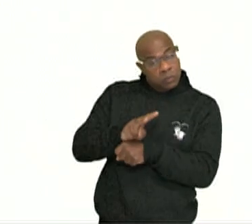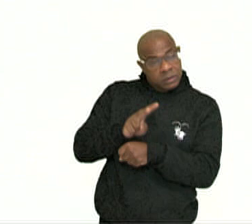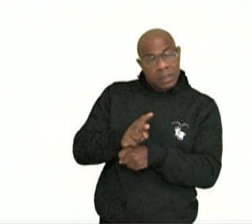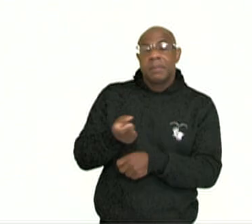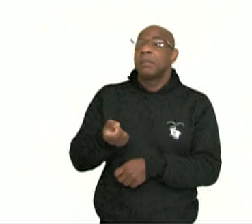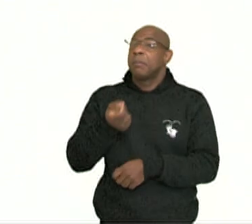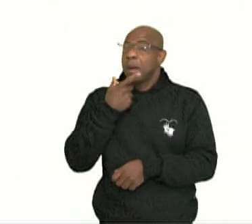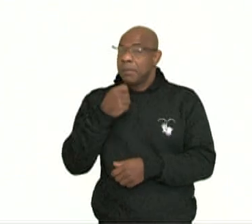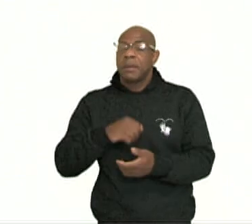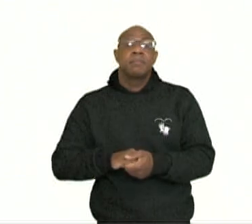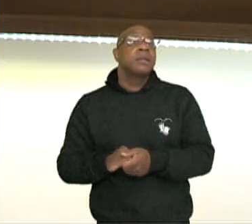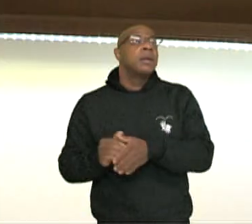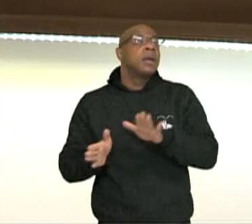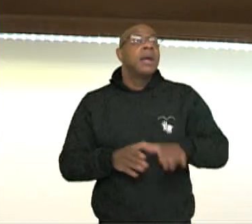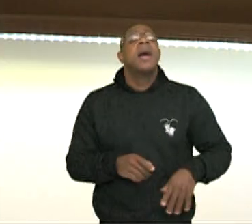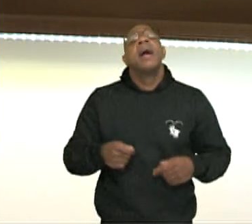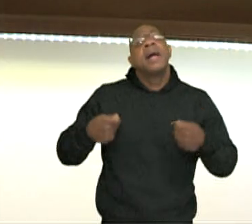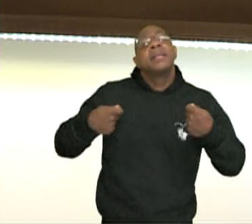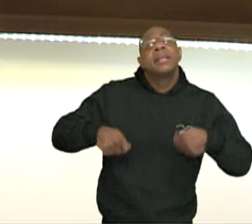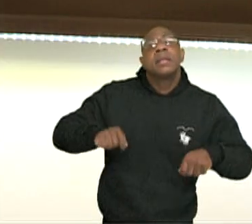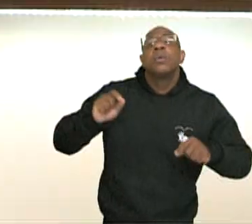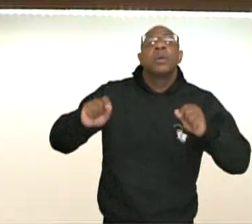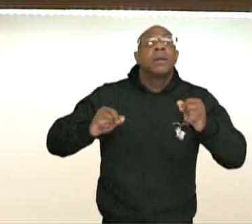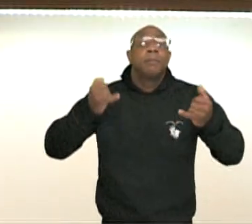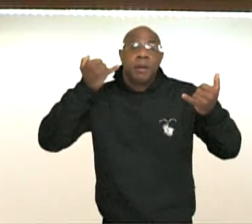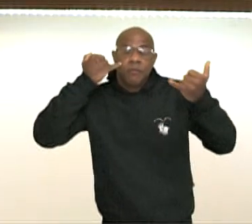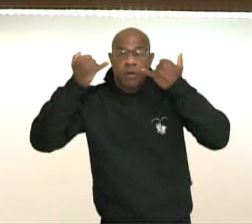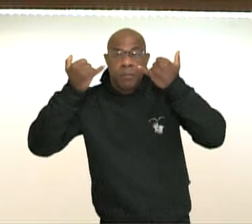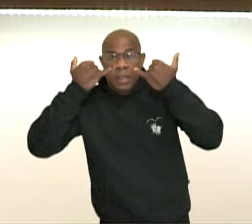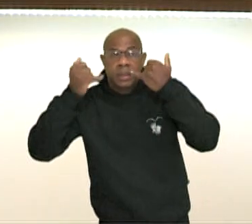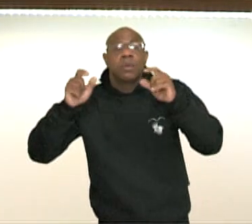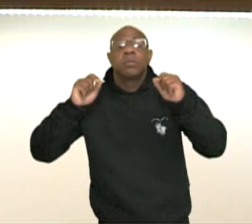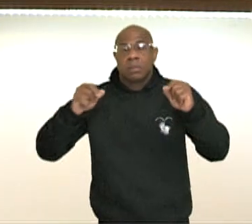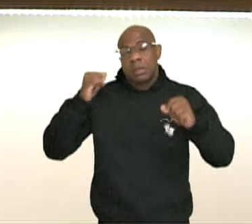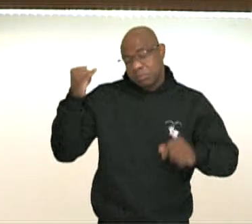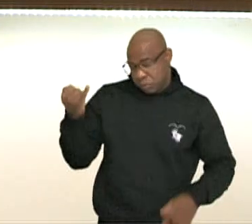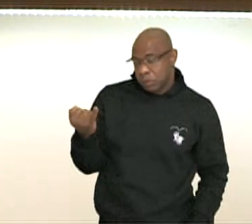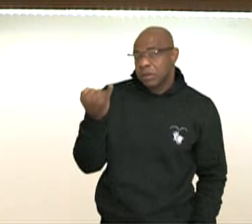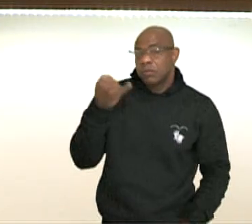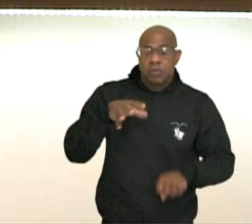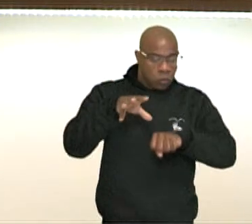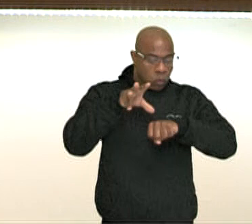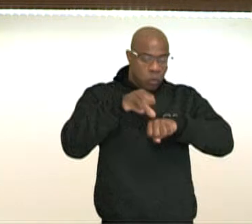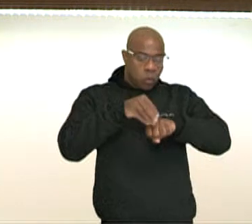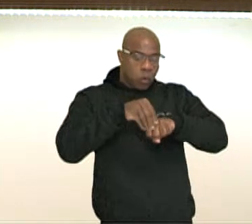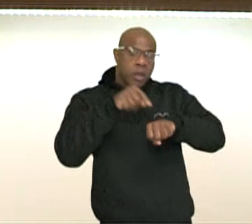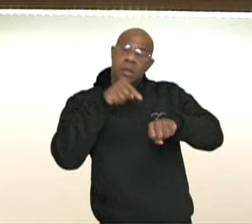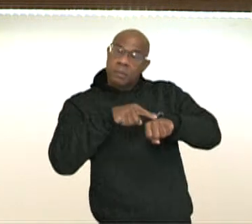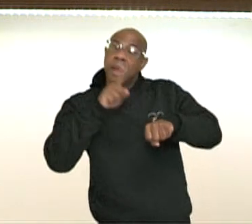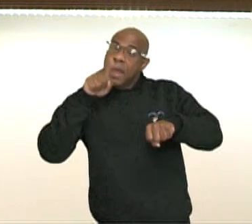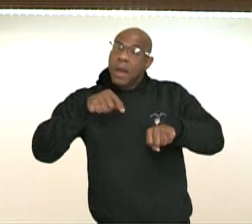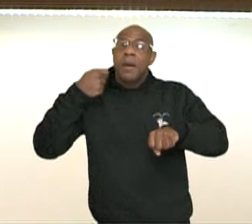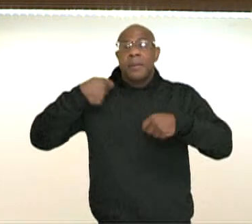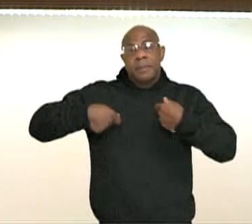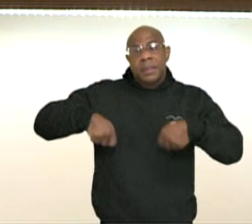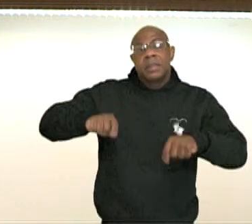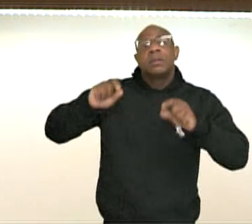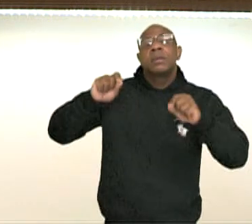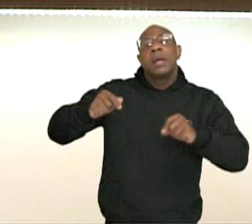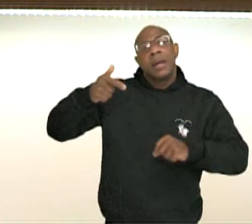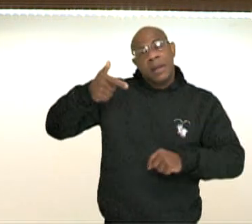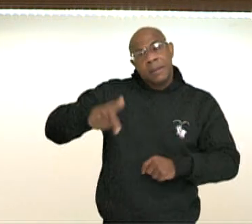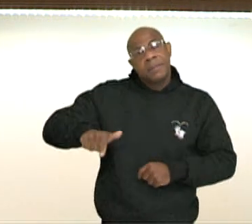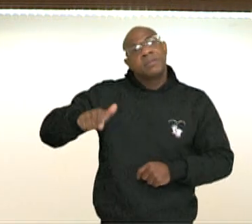gente, vou dizer uma coisa, para informação. Informação é tudo. Conhecimento. É necessário